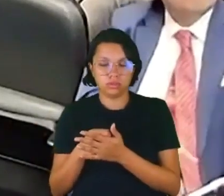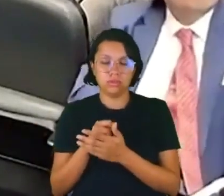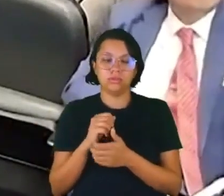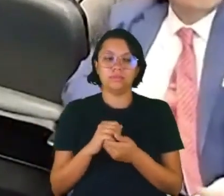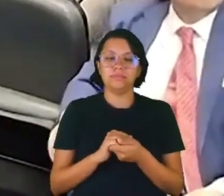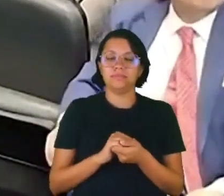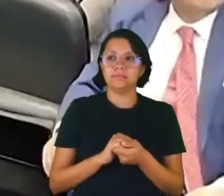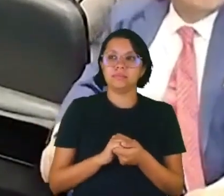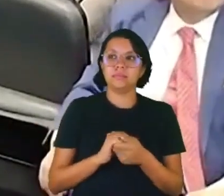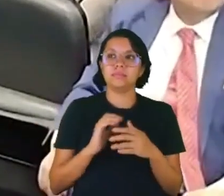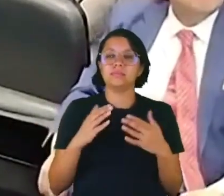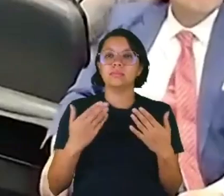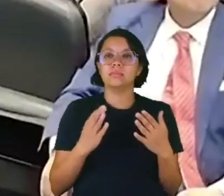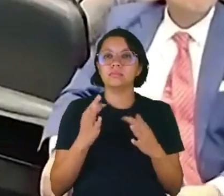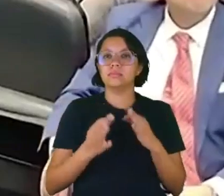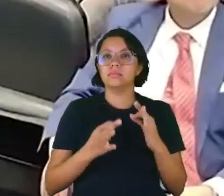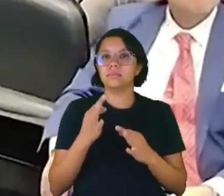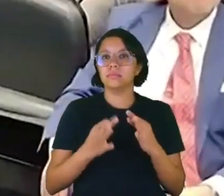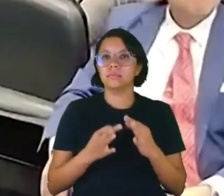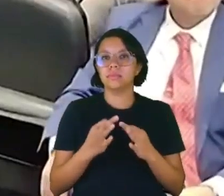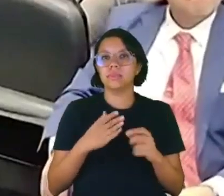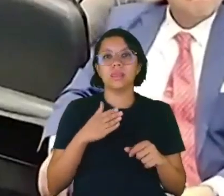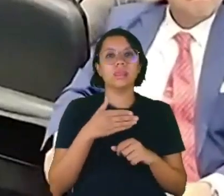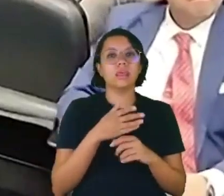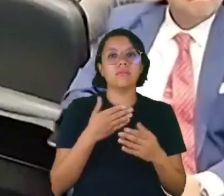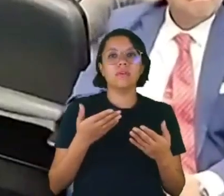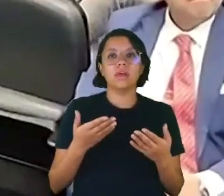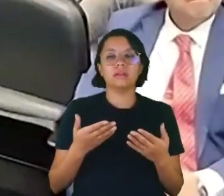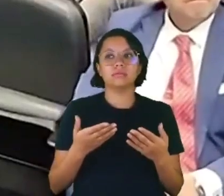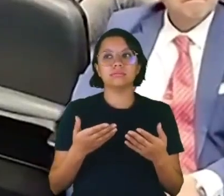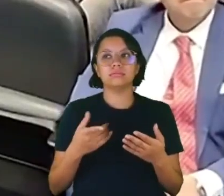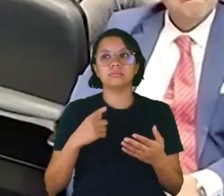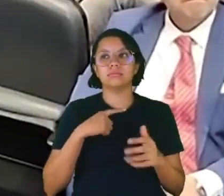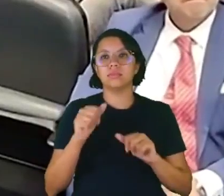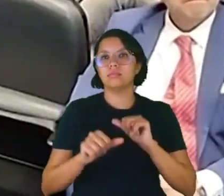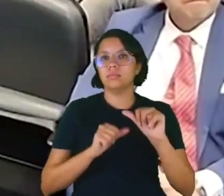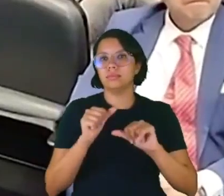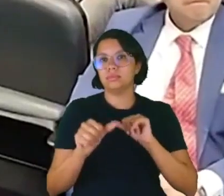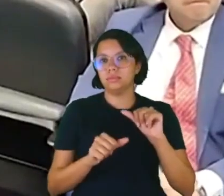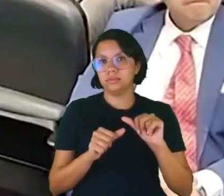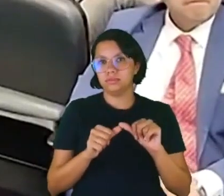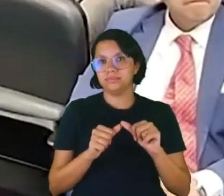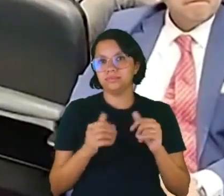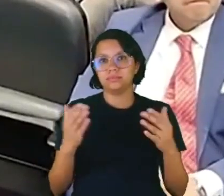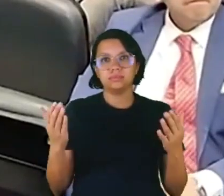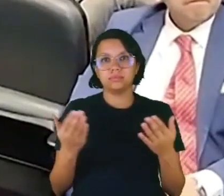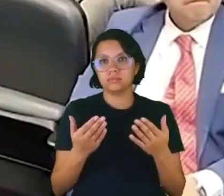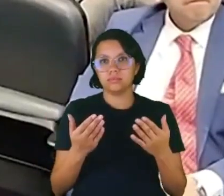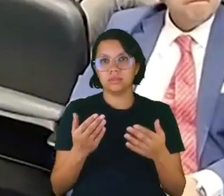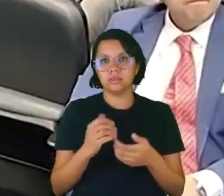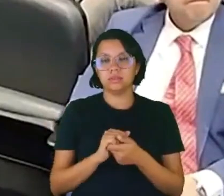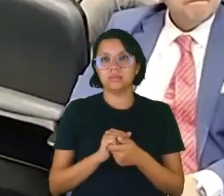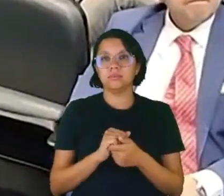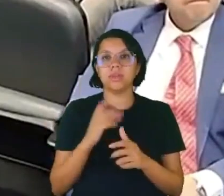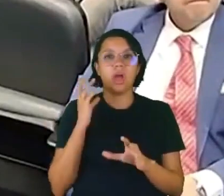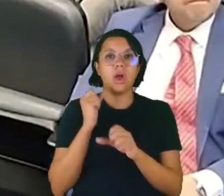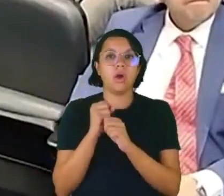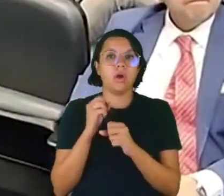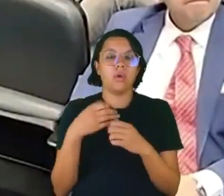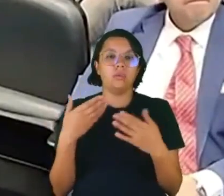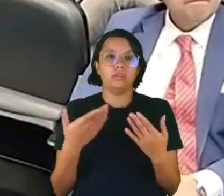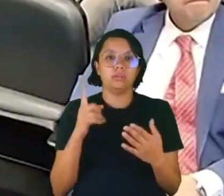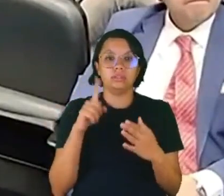negócio. Quando o judiciário interfere nisso, há uma mudança nessa equação, e se é